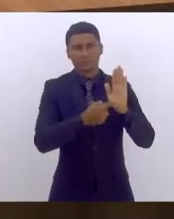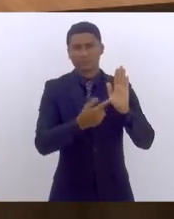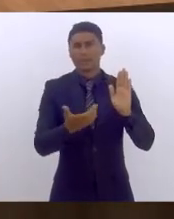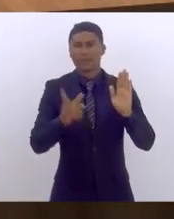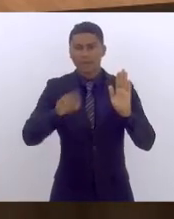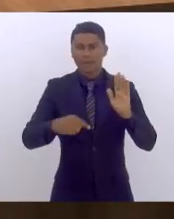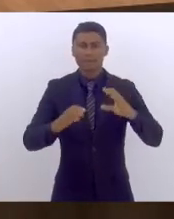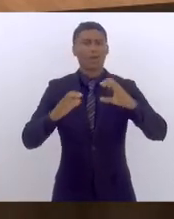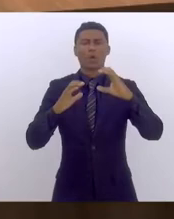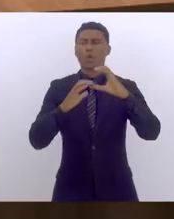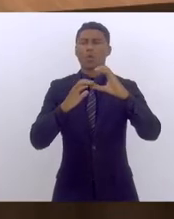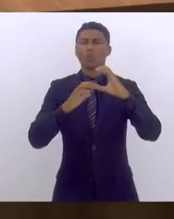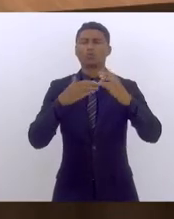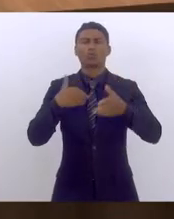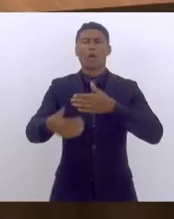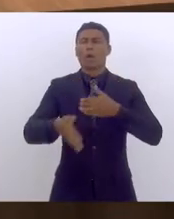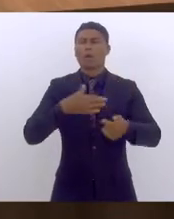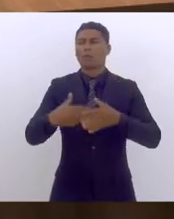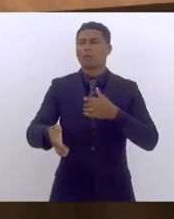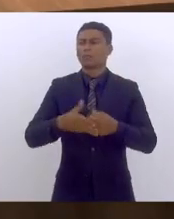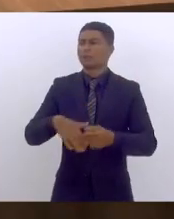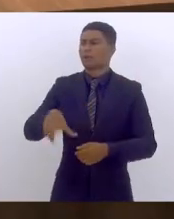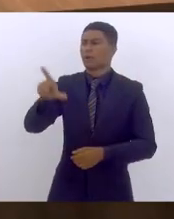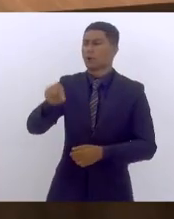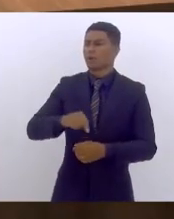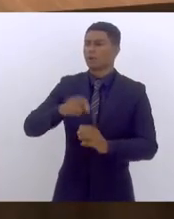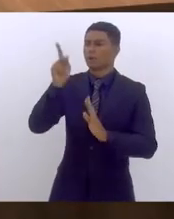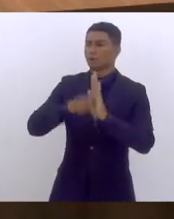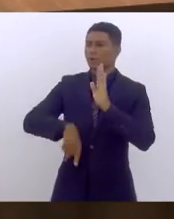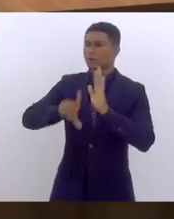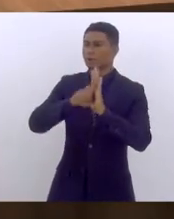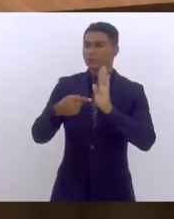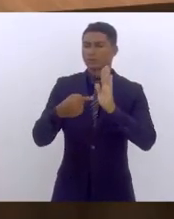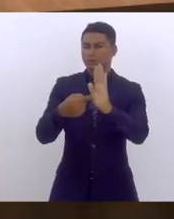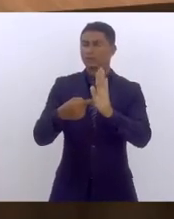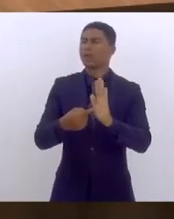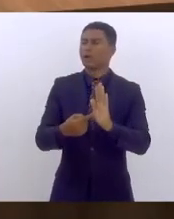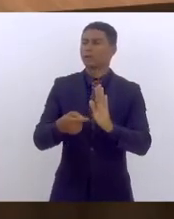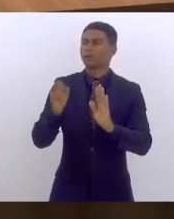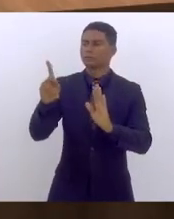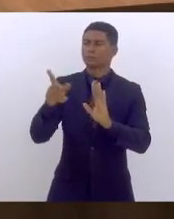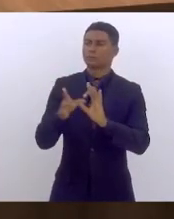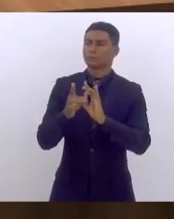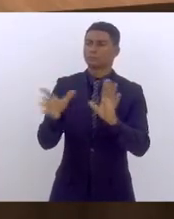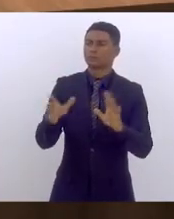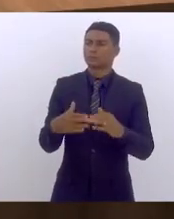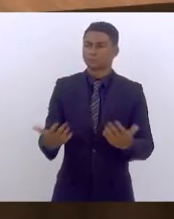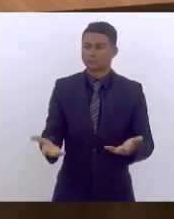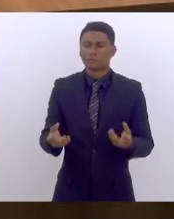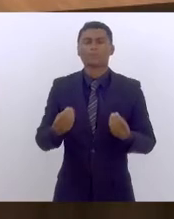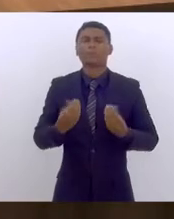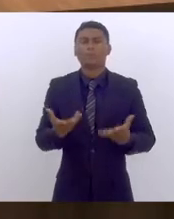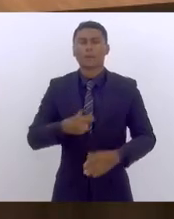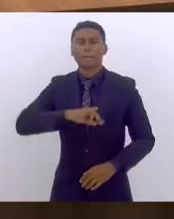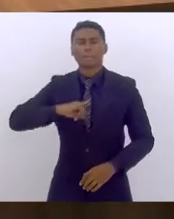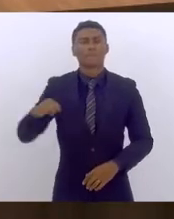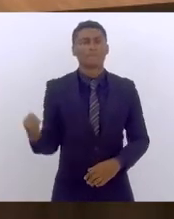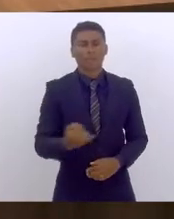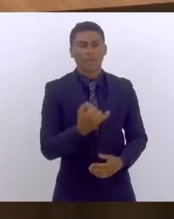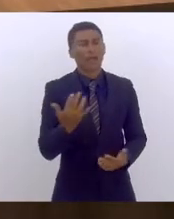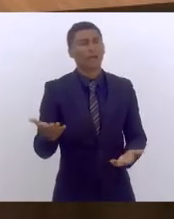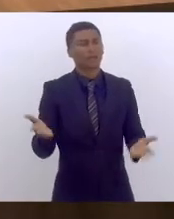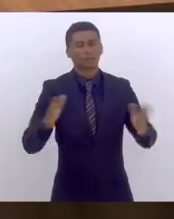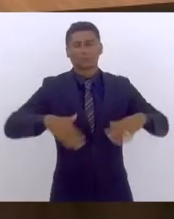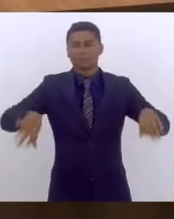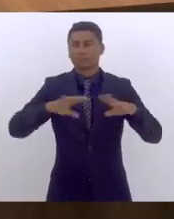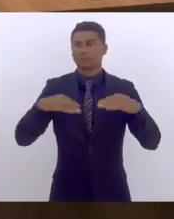um concurso aleatoriamente e fazer um projeto autorizativo para surfar na onda ou querer aparecer